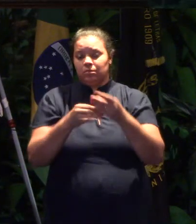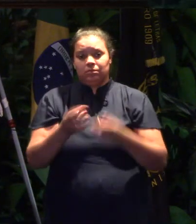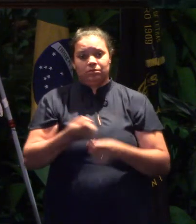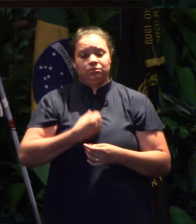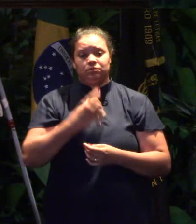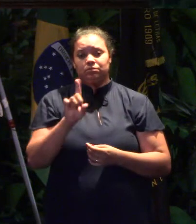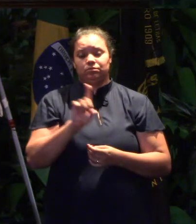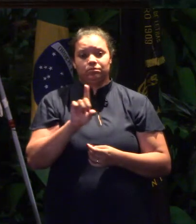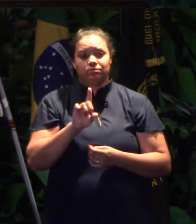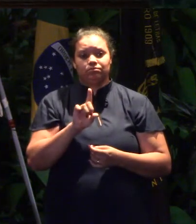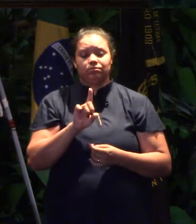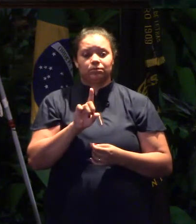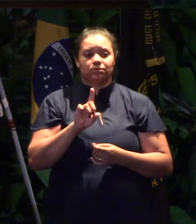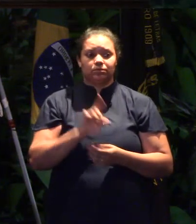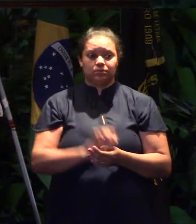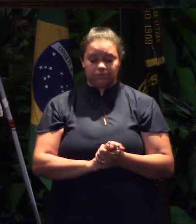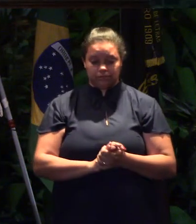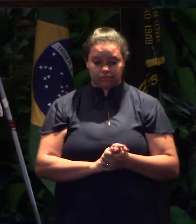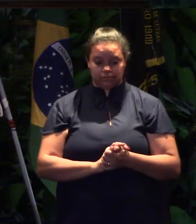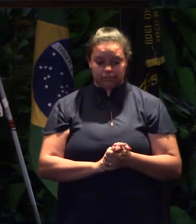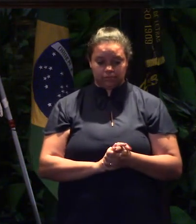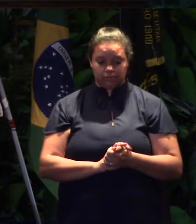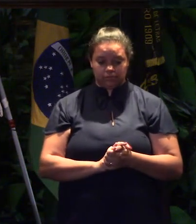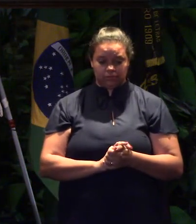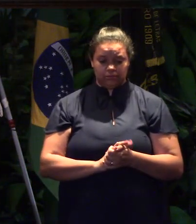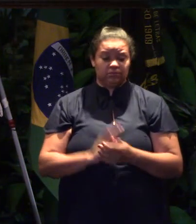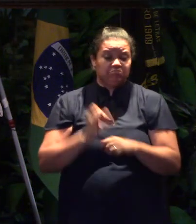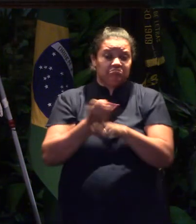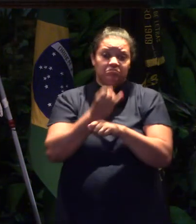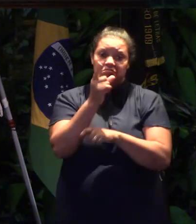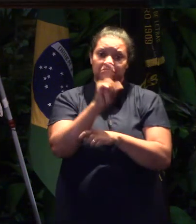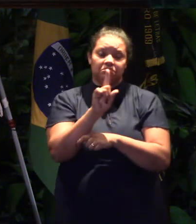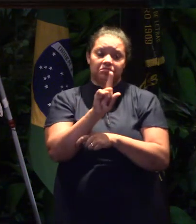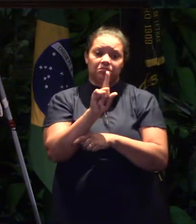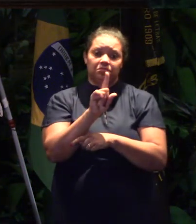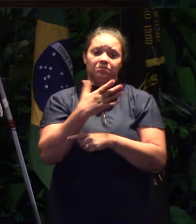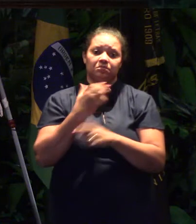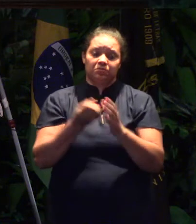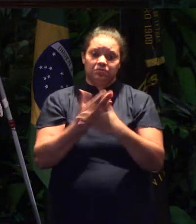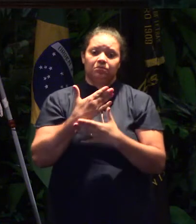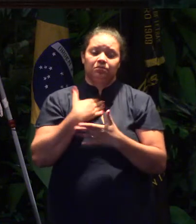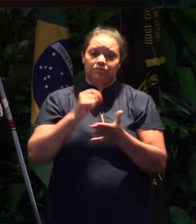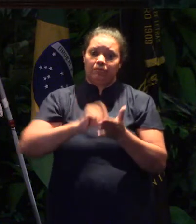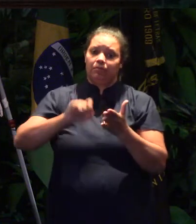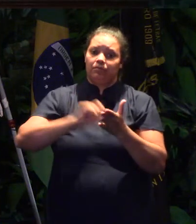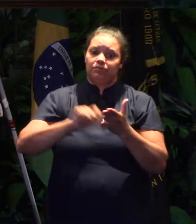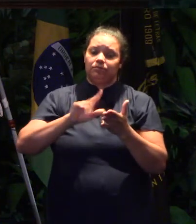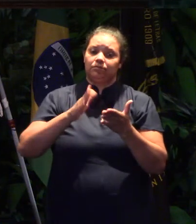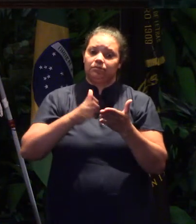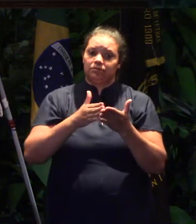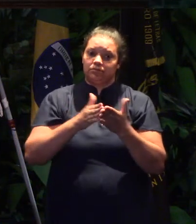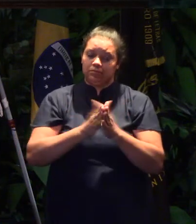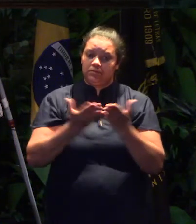a métrica não é algo de relevância para a minha criação literária. Assim. A memória, para mim,